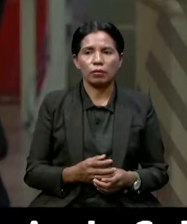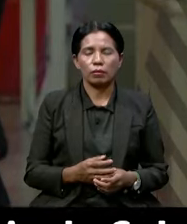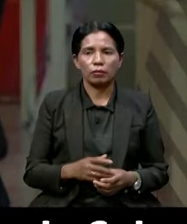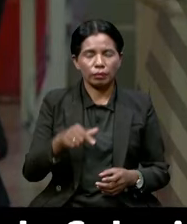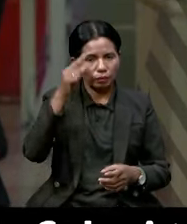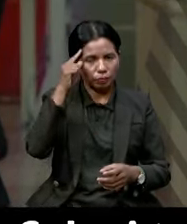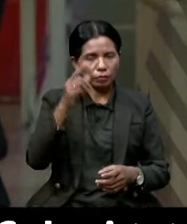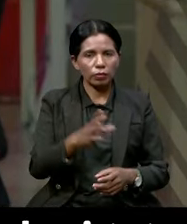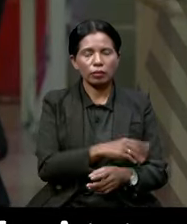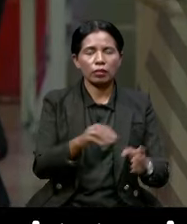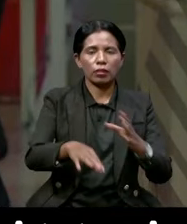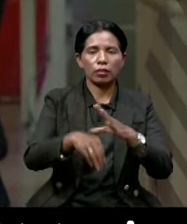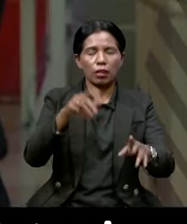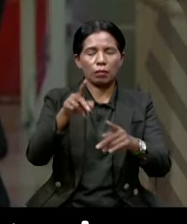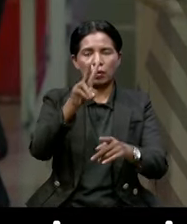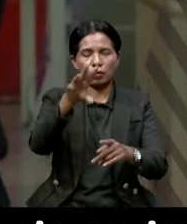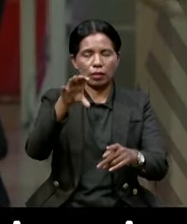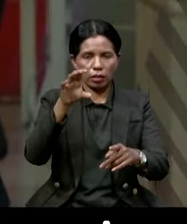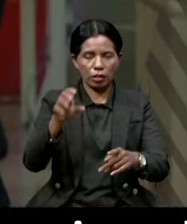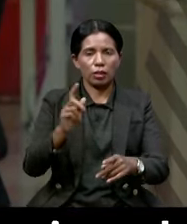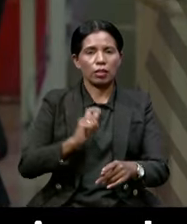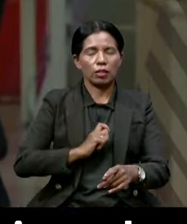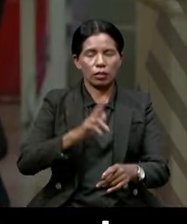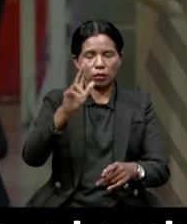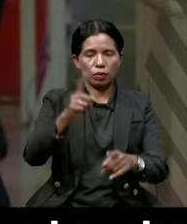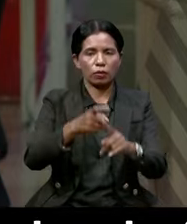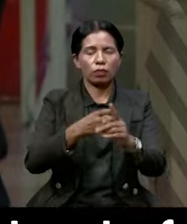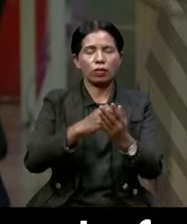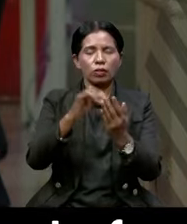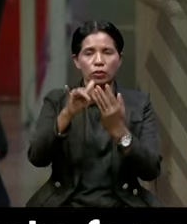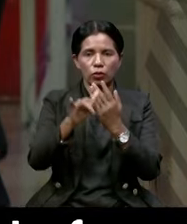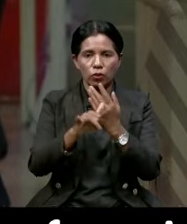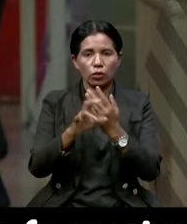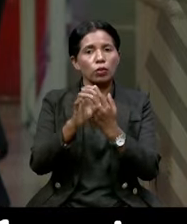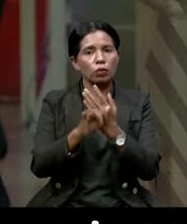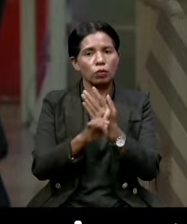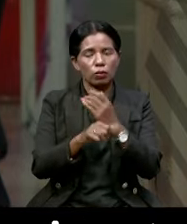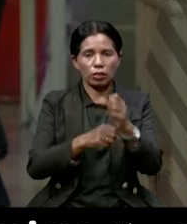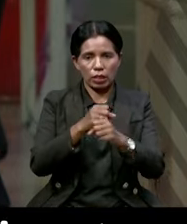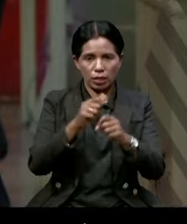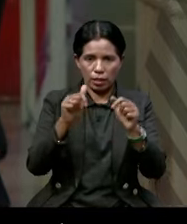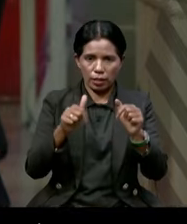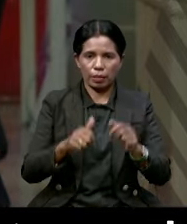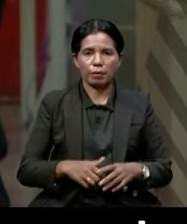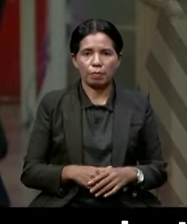Governo se a comunidade a tosrua resin e a tolo e a fulan zolho tinané.